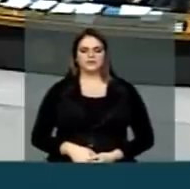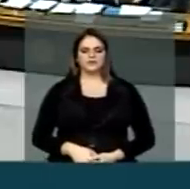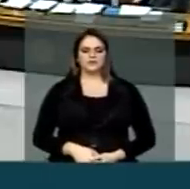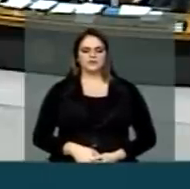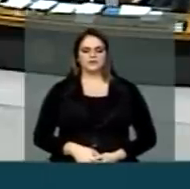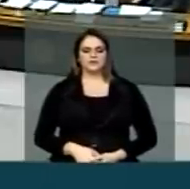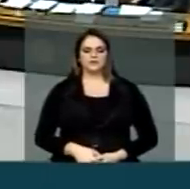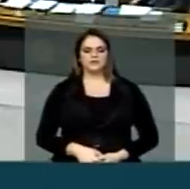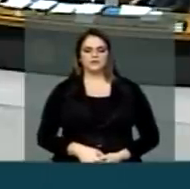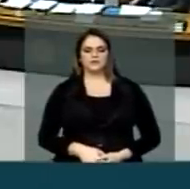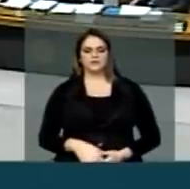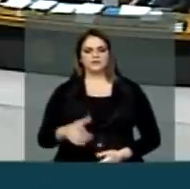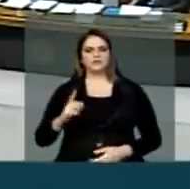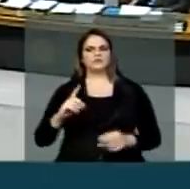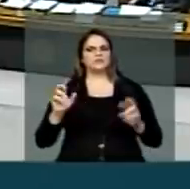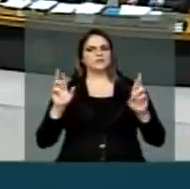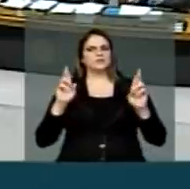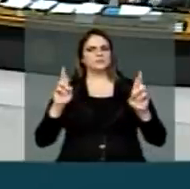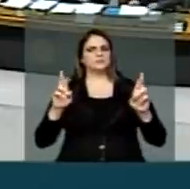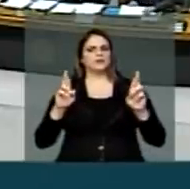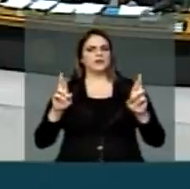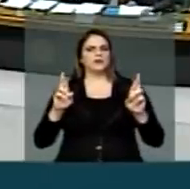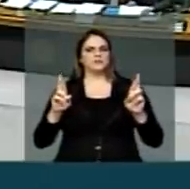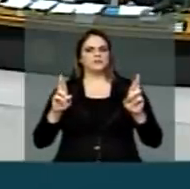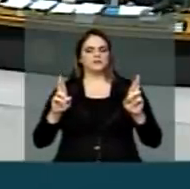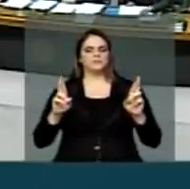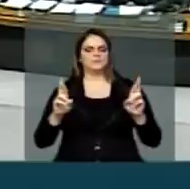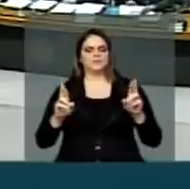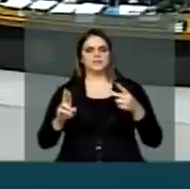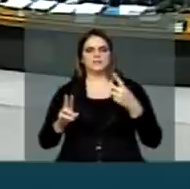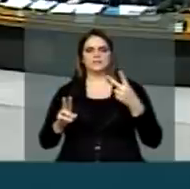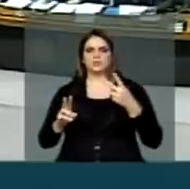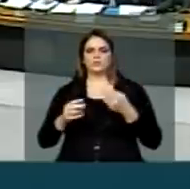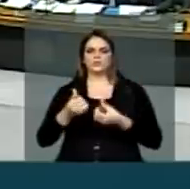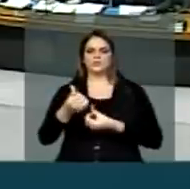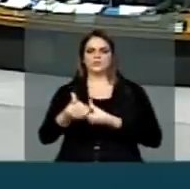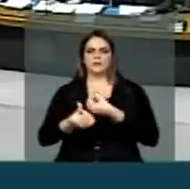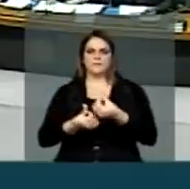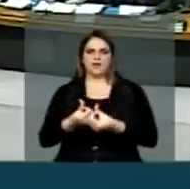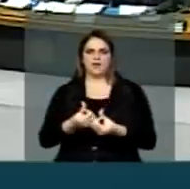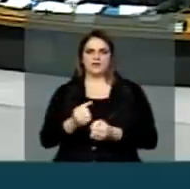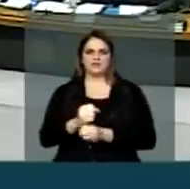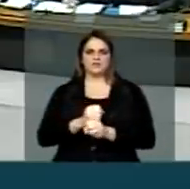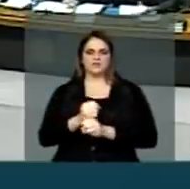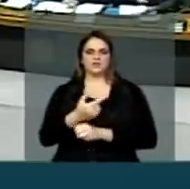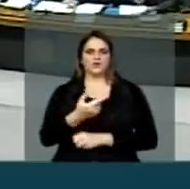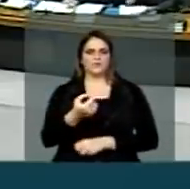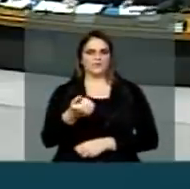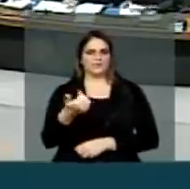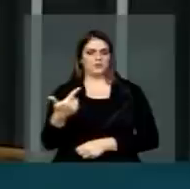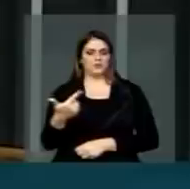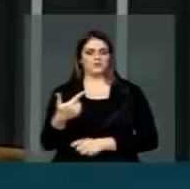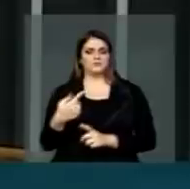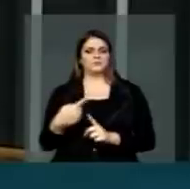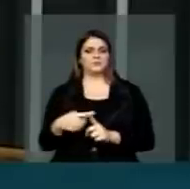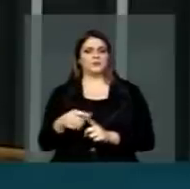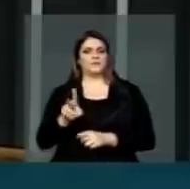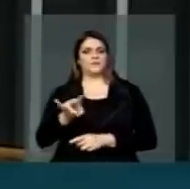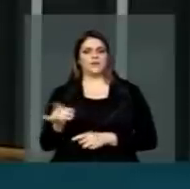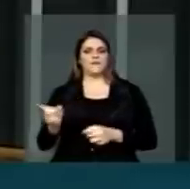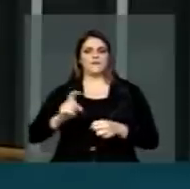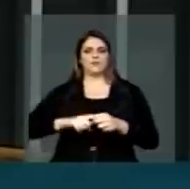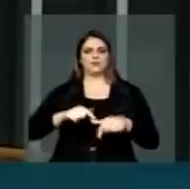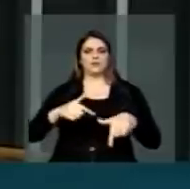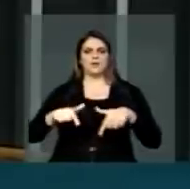temos uma grande esperança no segundo semestre deste ano, na retomada efetiva dos